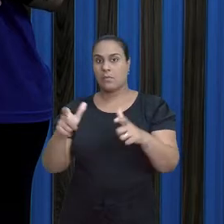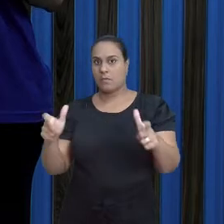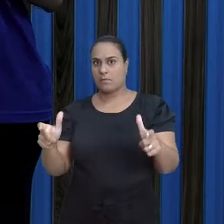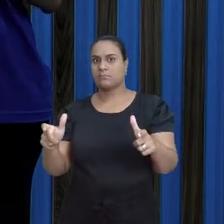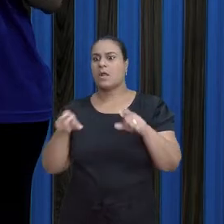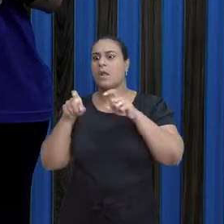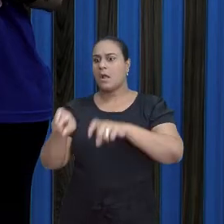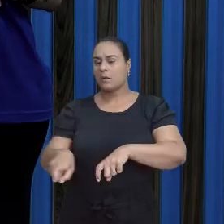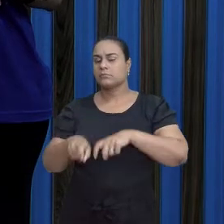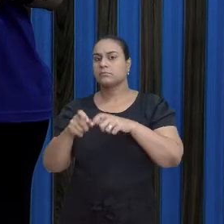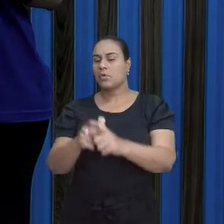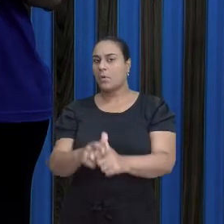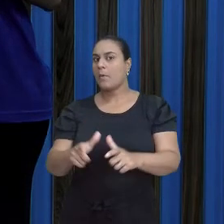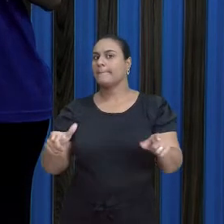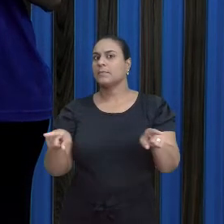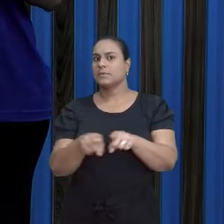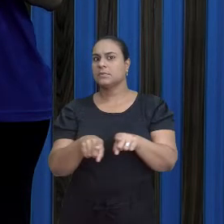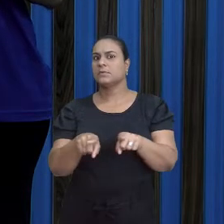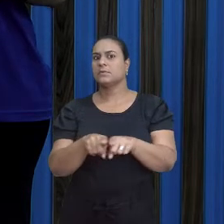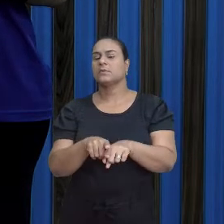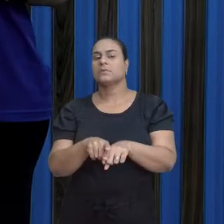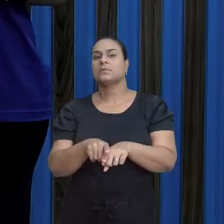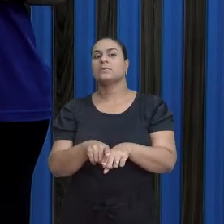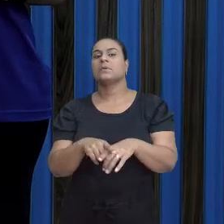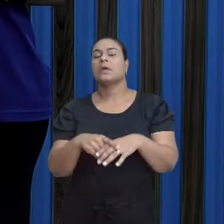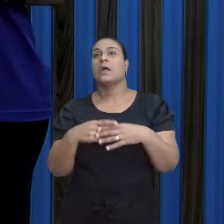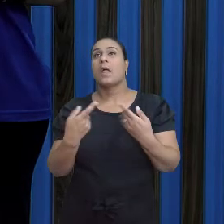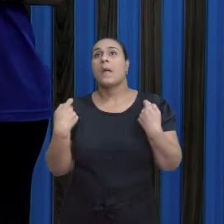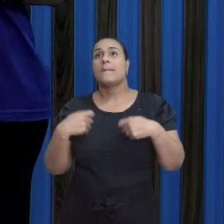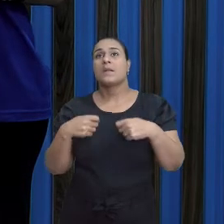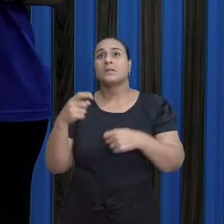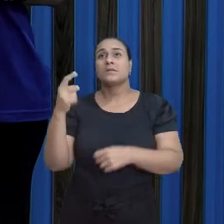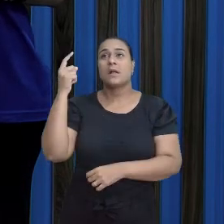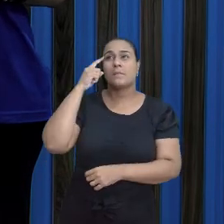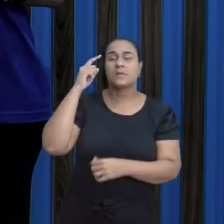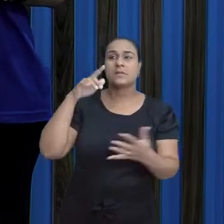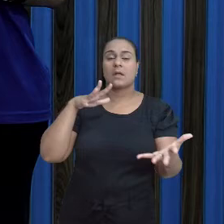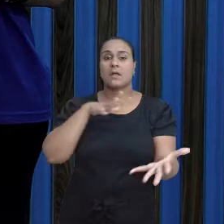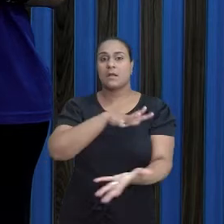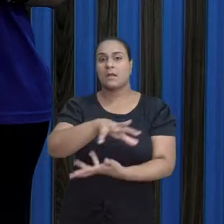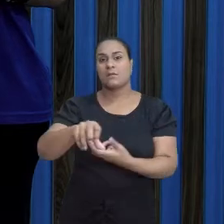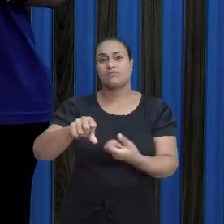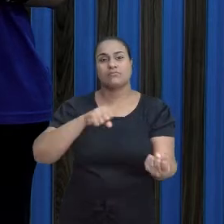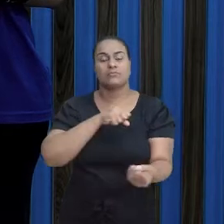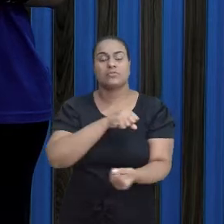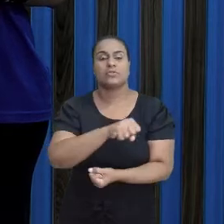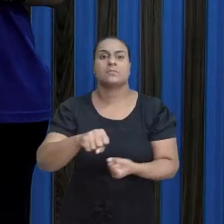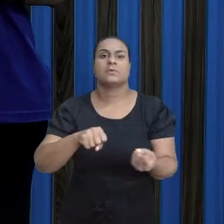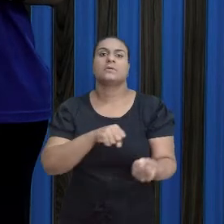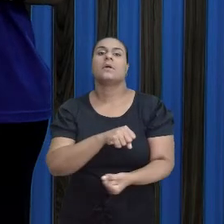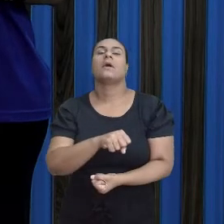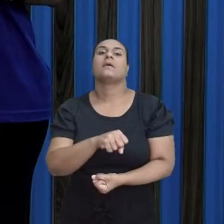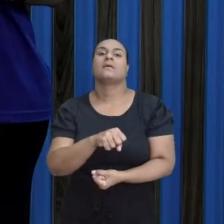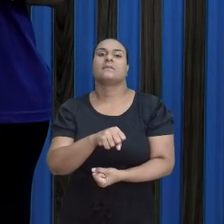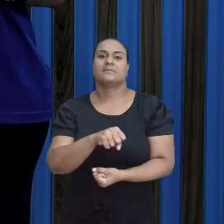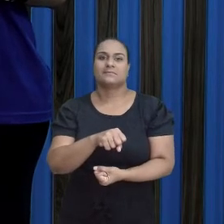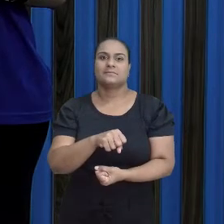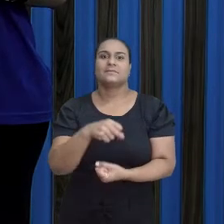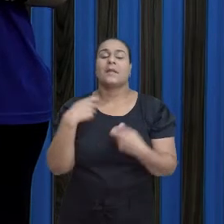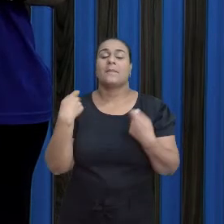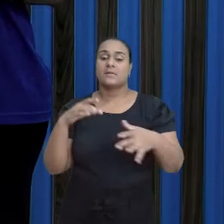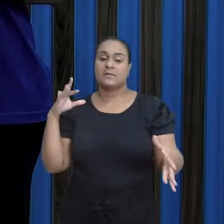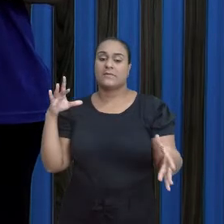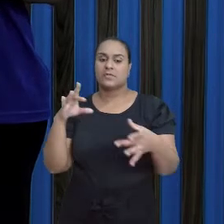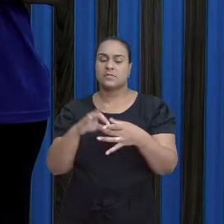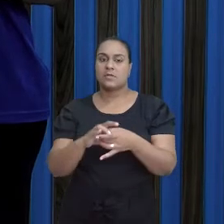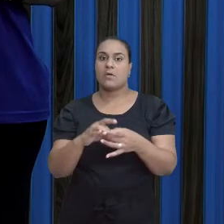é pensar, né, de forma mais sustentável, onde esse desenvolvimento seja sustentável, que ele seja vinculado não só